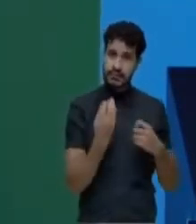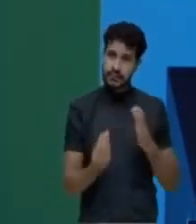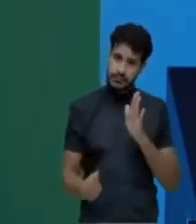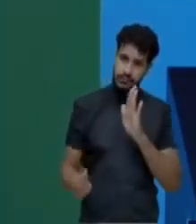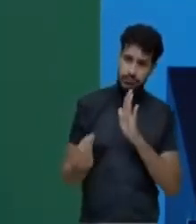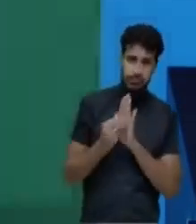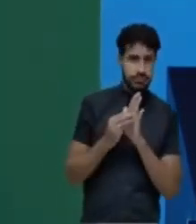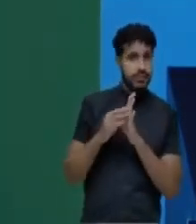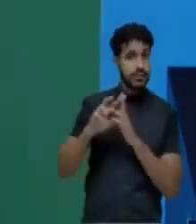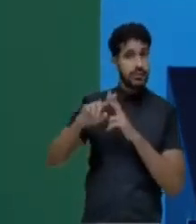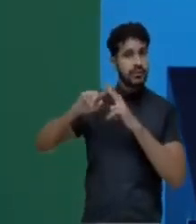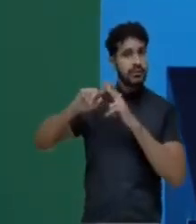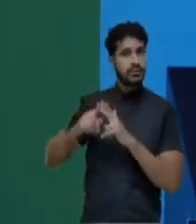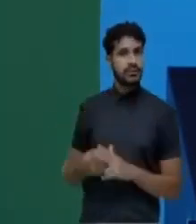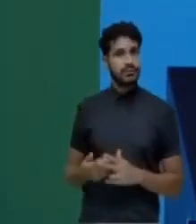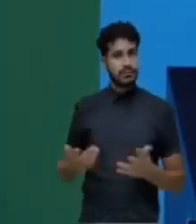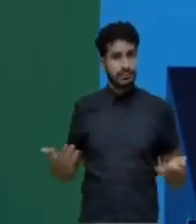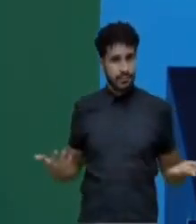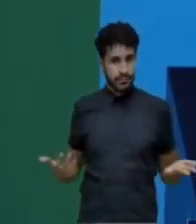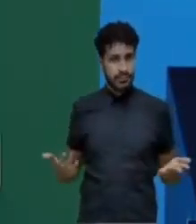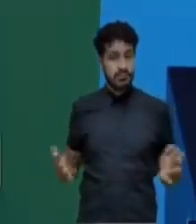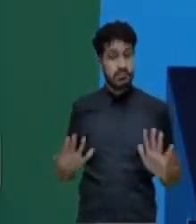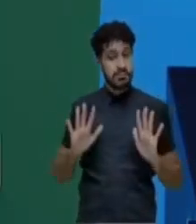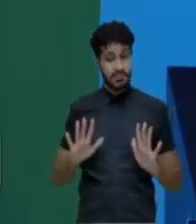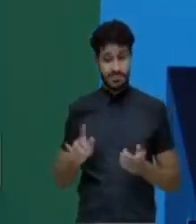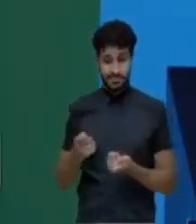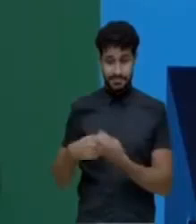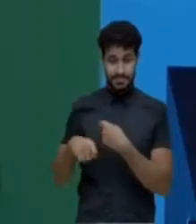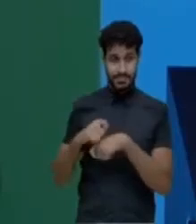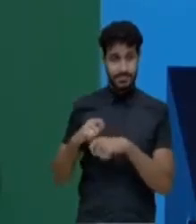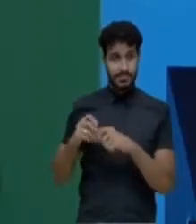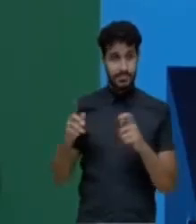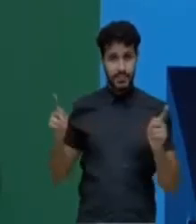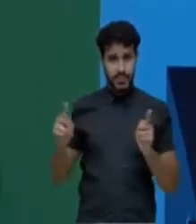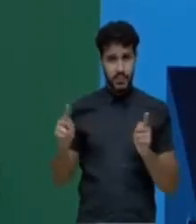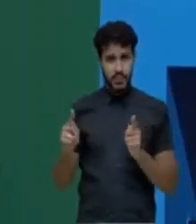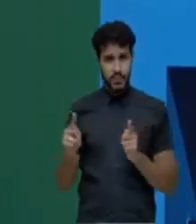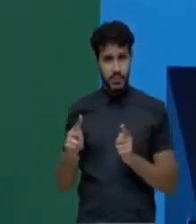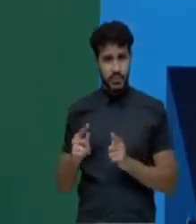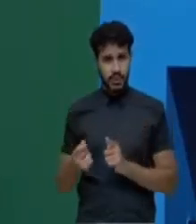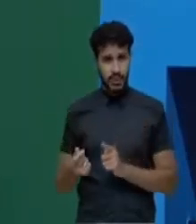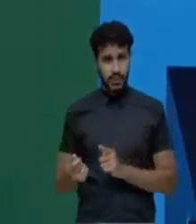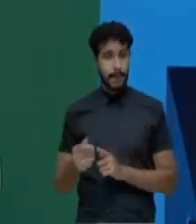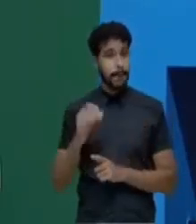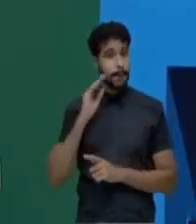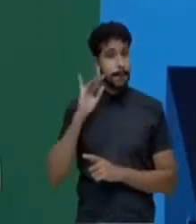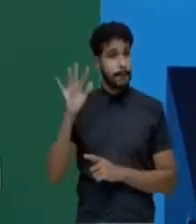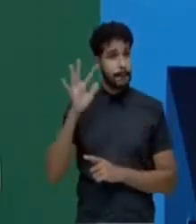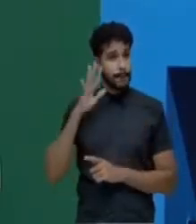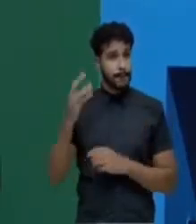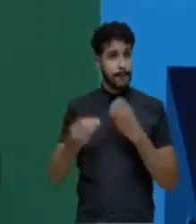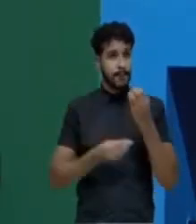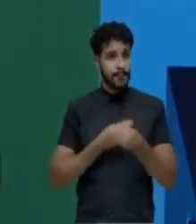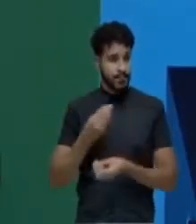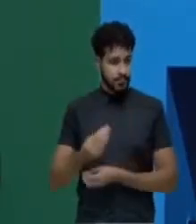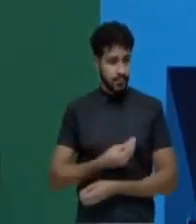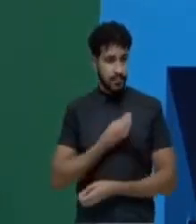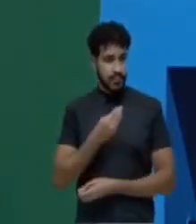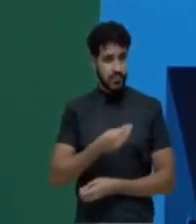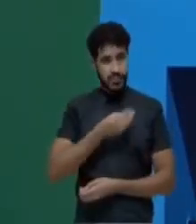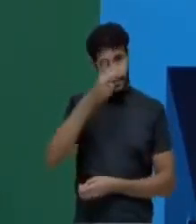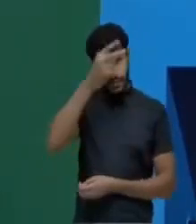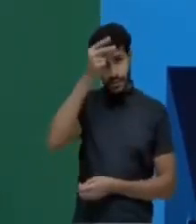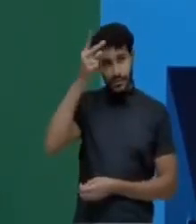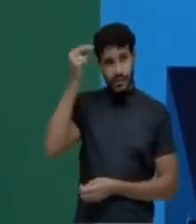correr atrás do prejuízo. Mas o orçamento está cada vez mais curto. Imagino como está a vida dos prefeitos